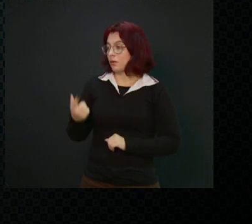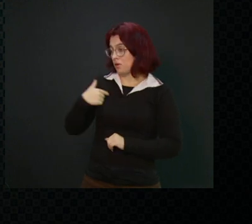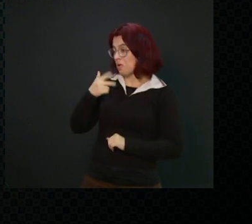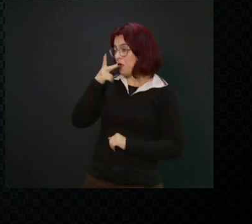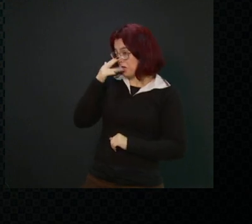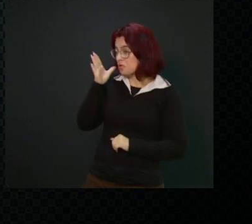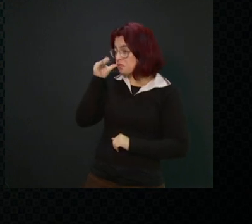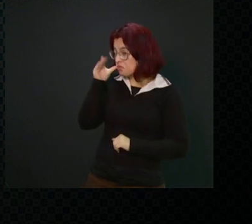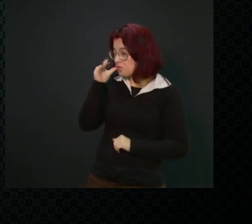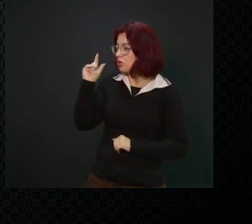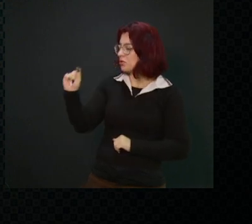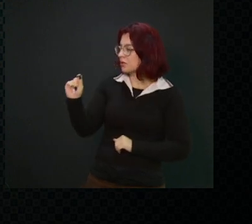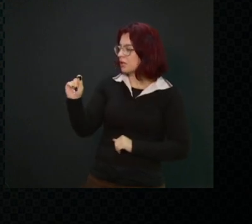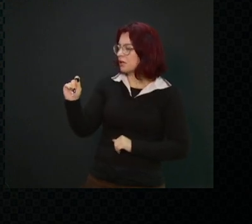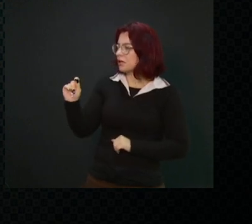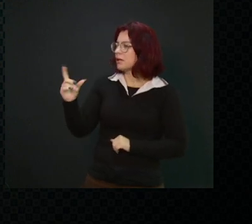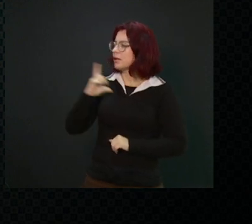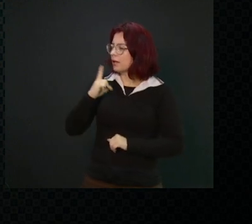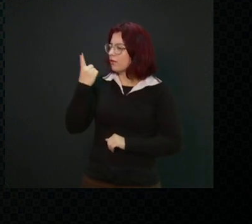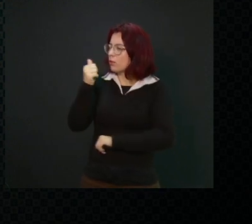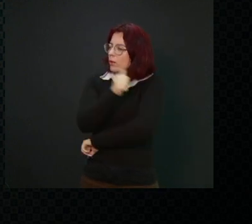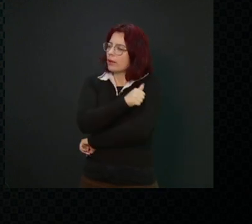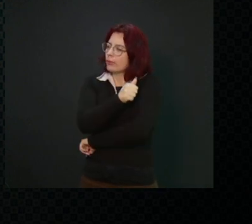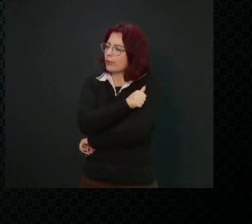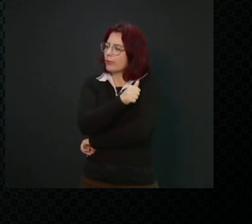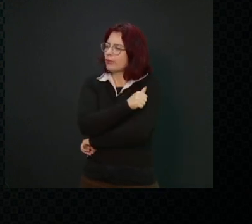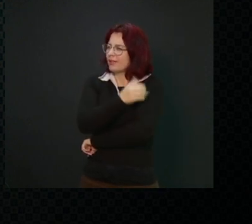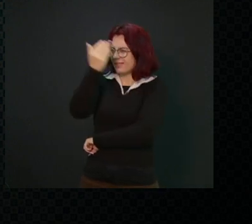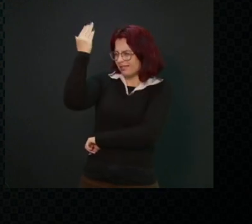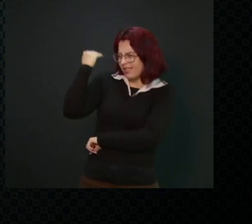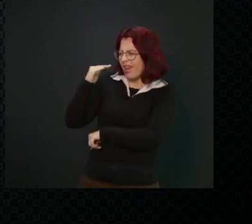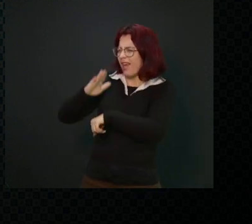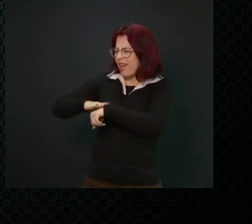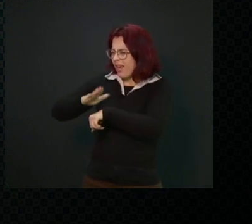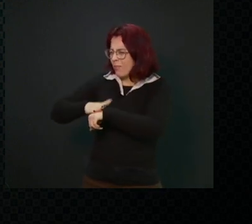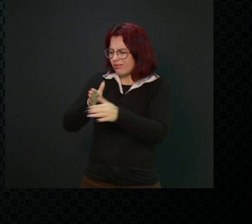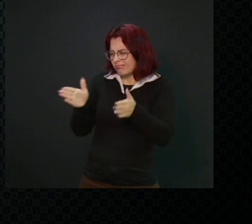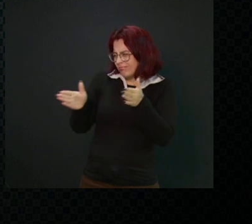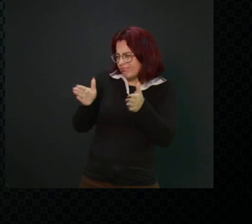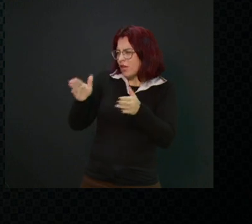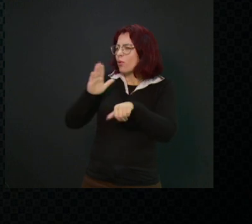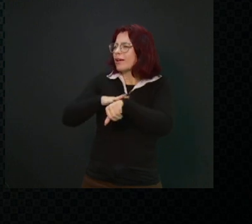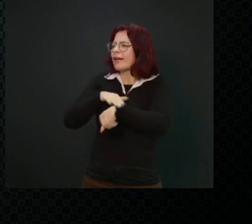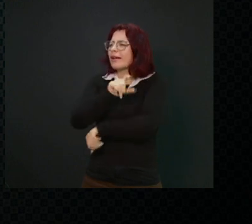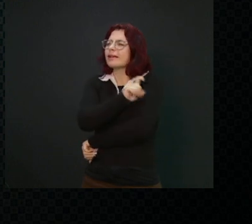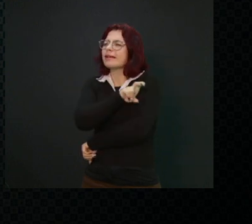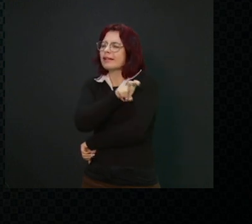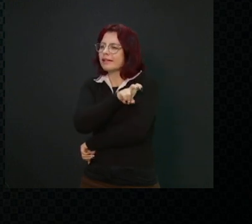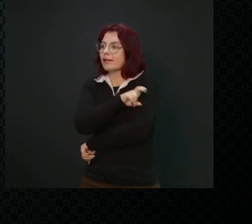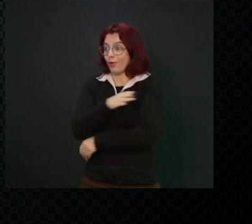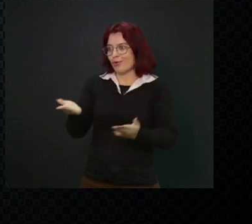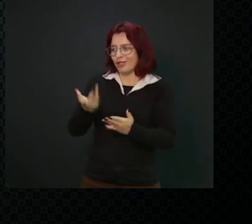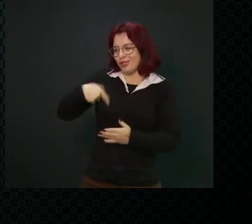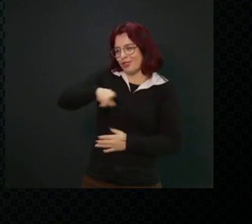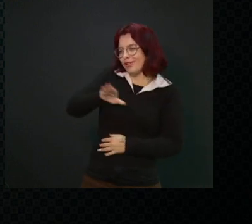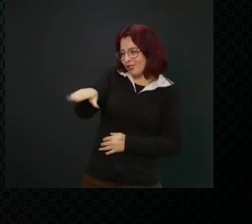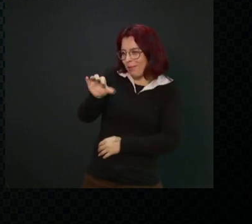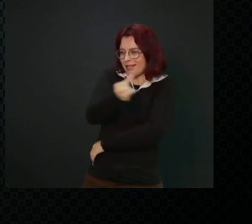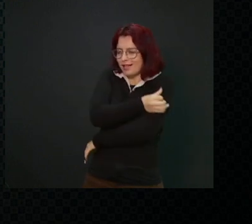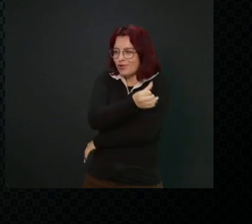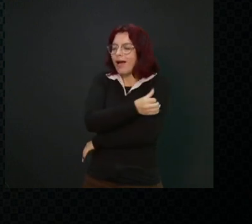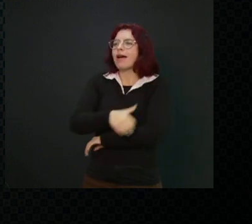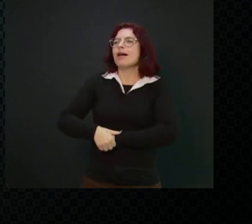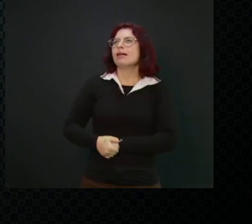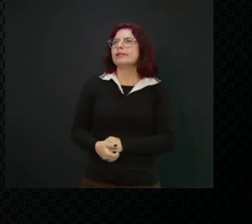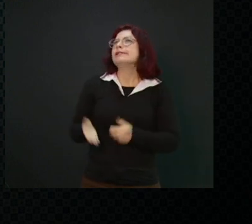Interessante aí, sabe, Carol? Eu tive um aluno que na época que era a quinta série ainda, né? Hoje é o sexto ano, né? E ele